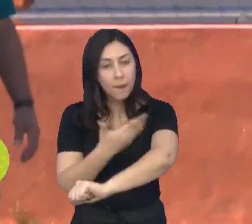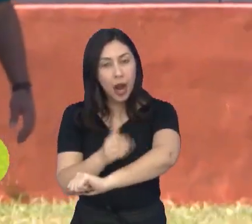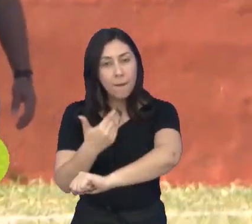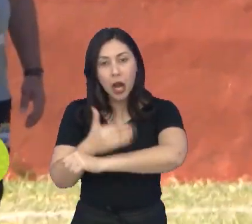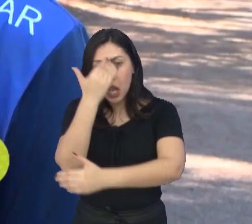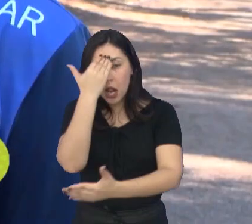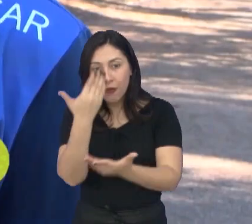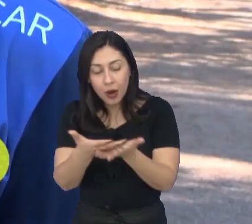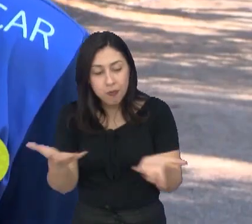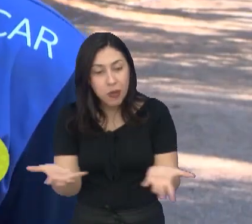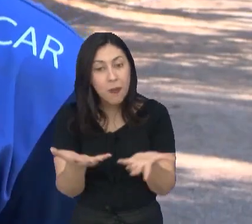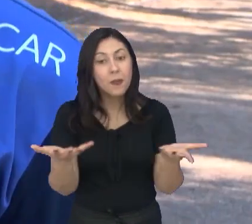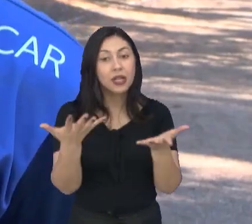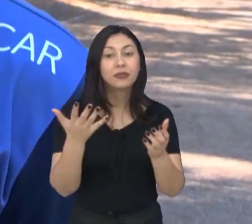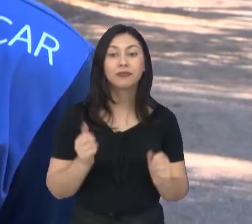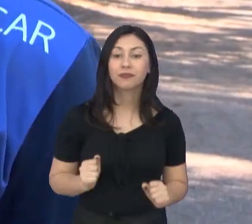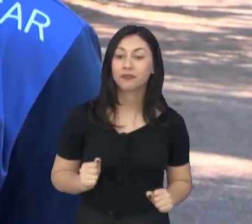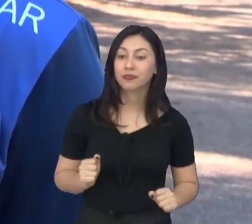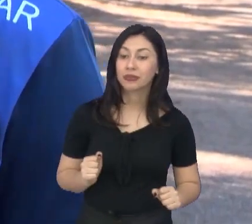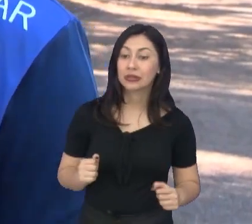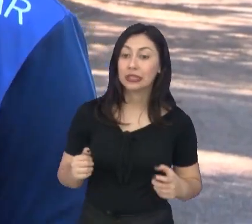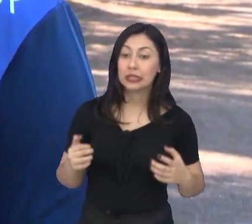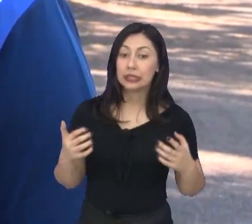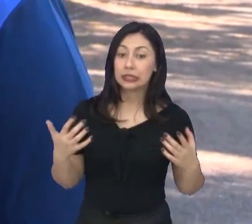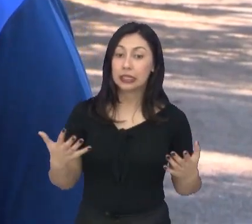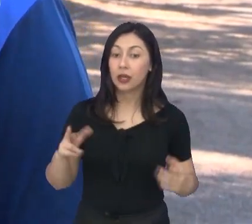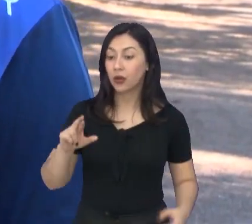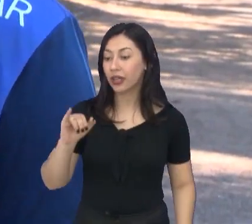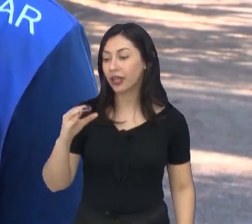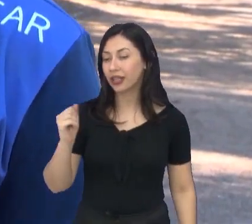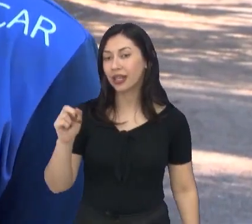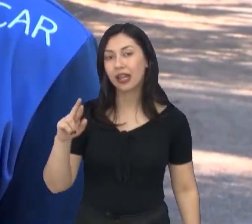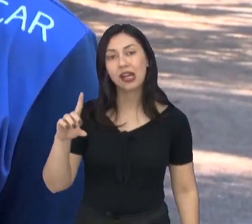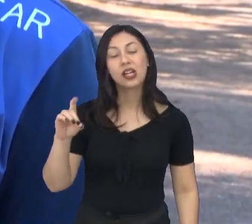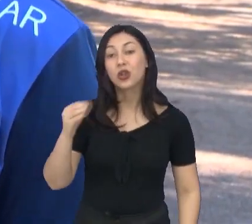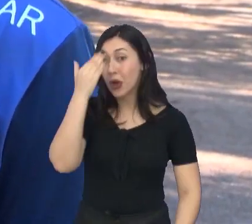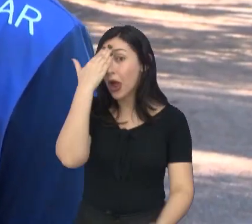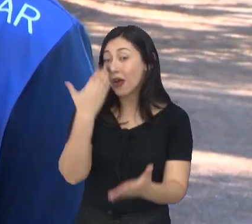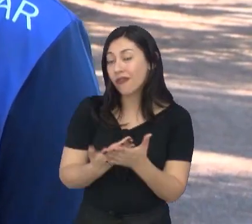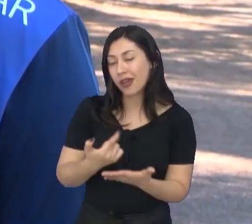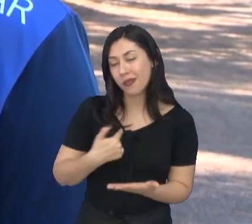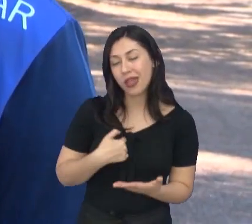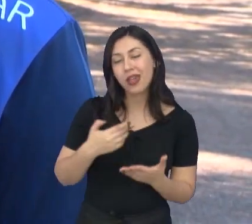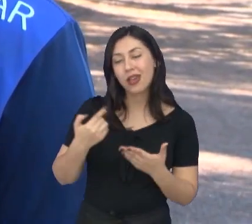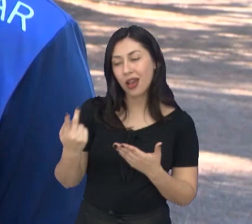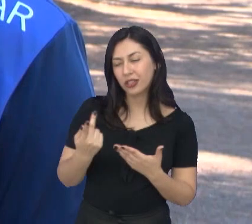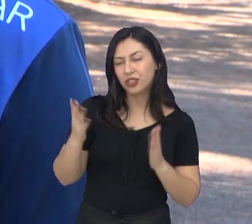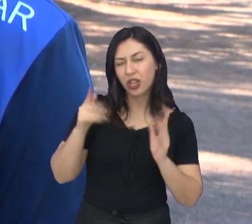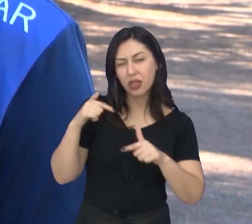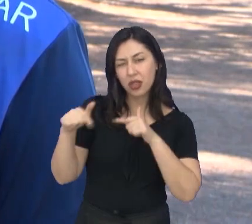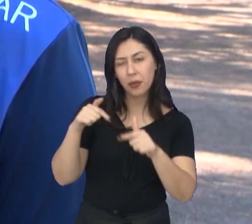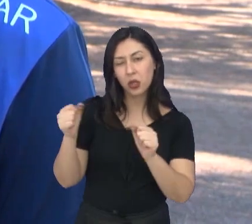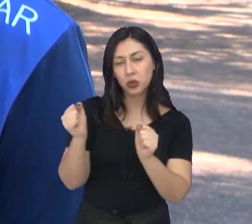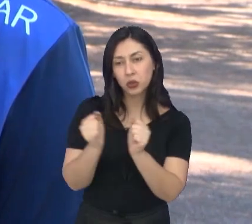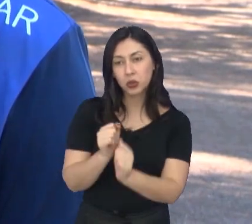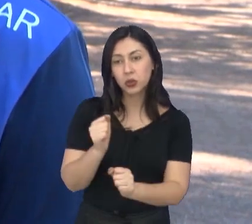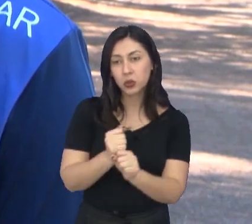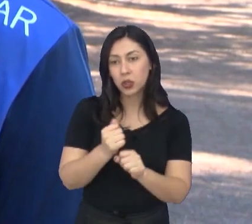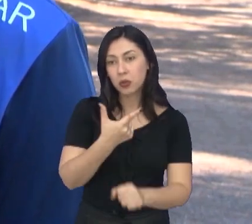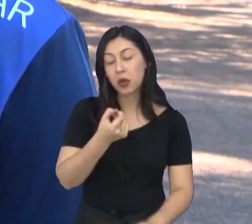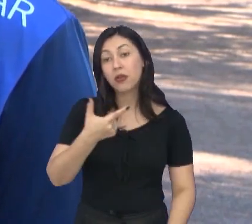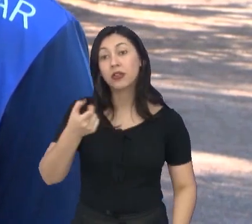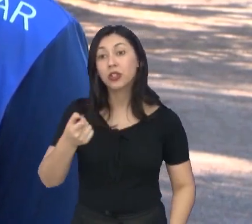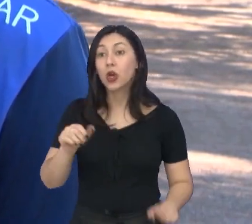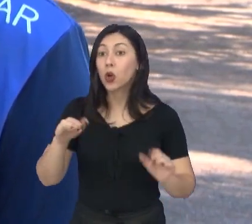ao atleta. Desde a pré-temporada, né? Ricardo confia em mim, já trabalhei com ele em 2020, então quando o treinador confia no jogador, as coisas